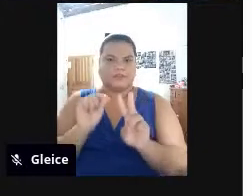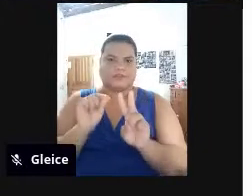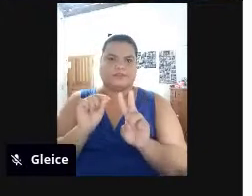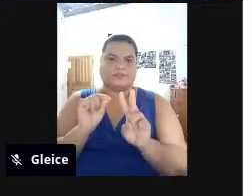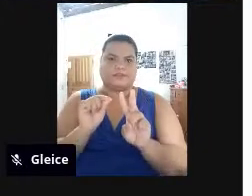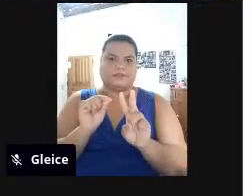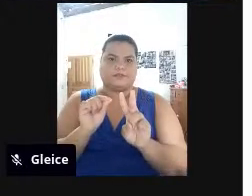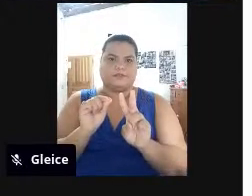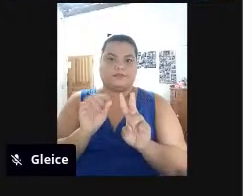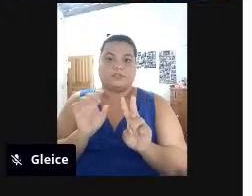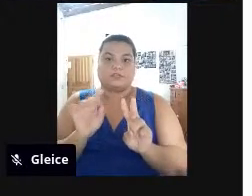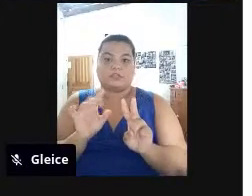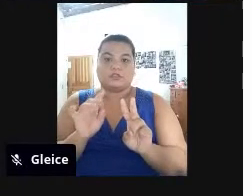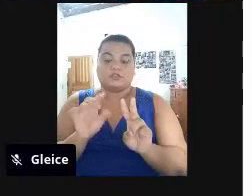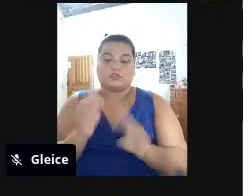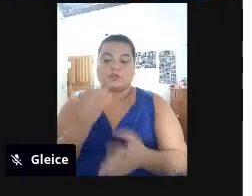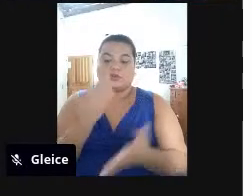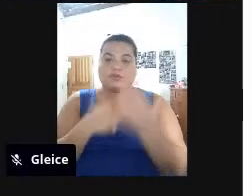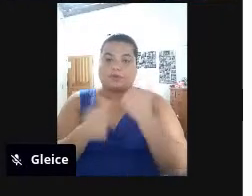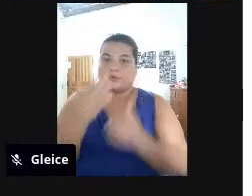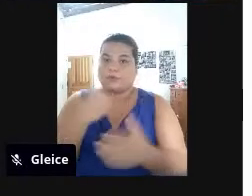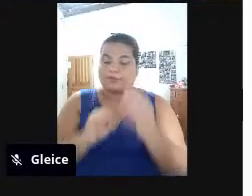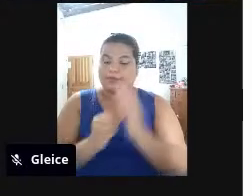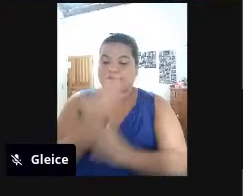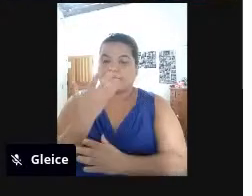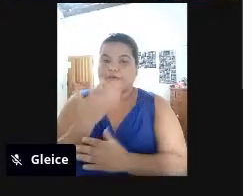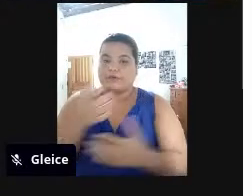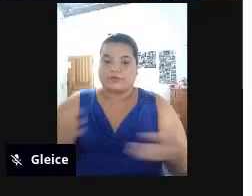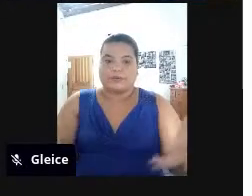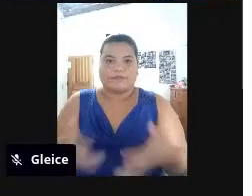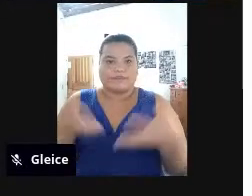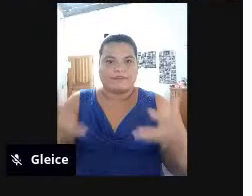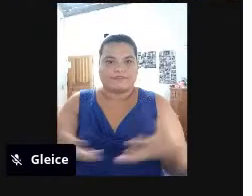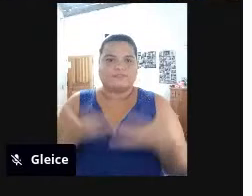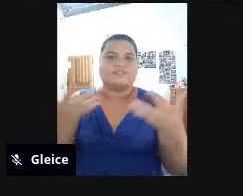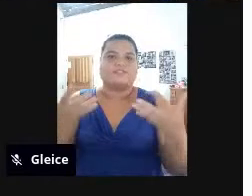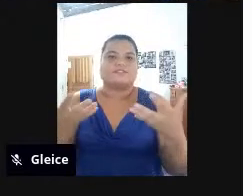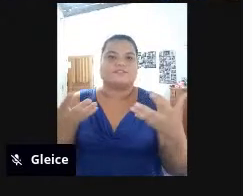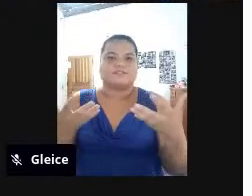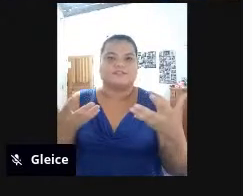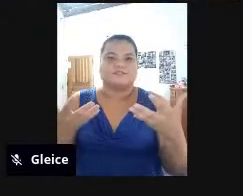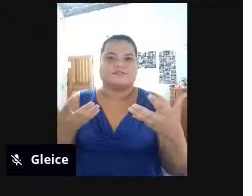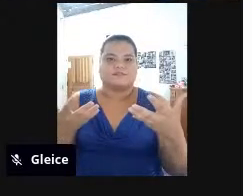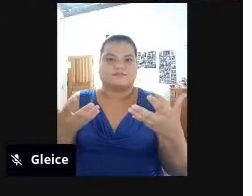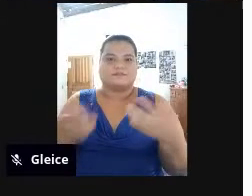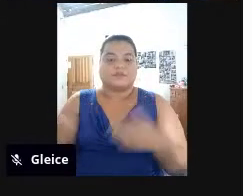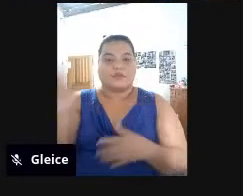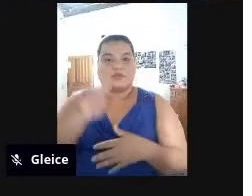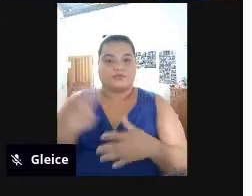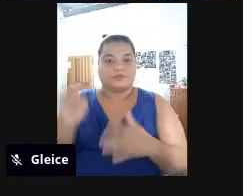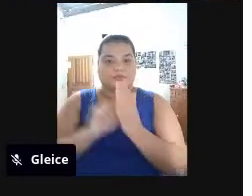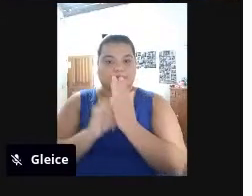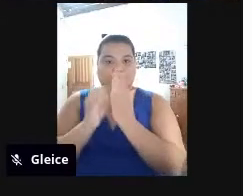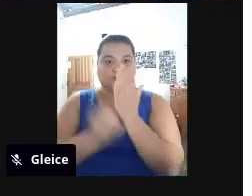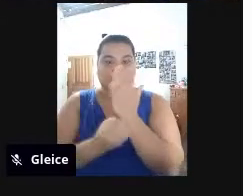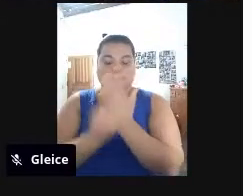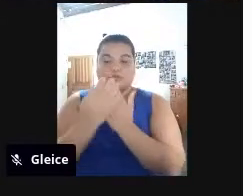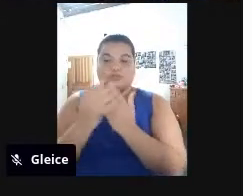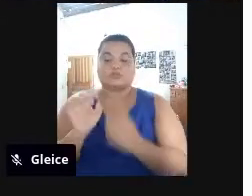origem vegetal, a gente consegue suprir sua necessidade proteica só utilizando as fontes do reino